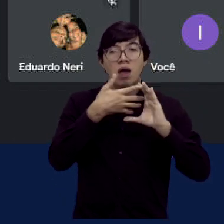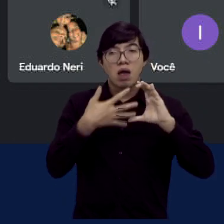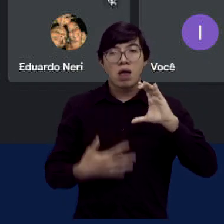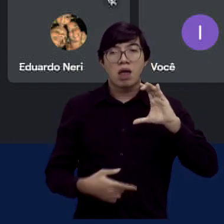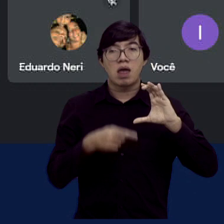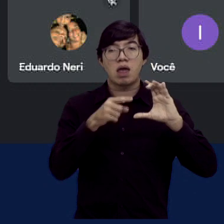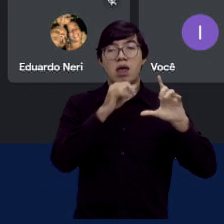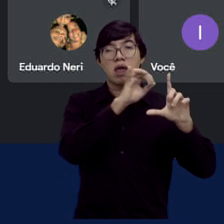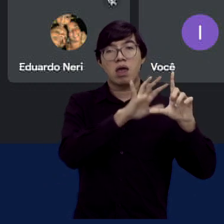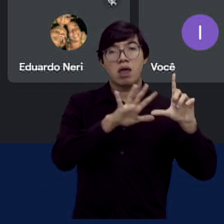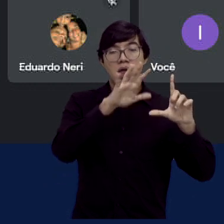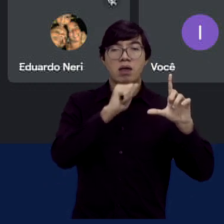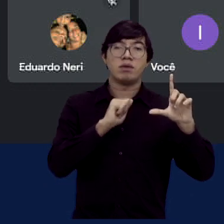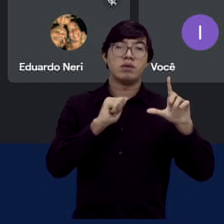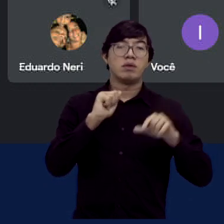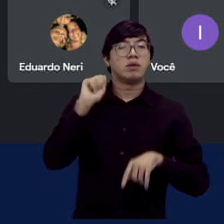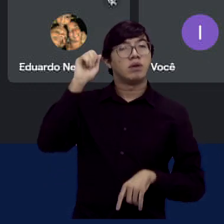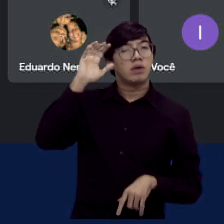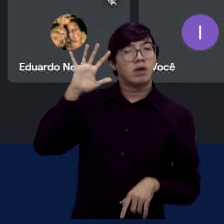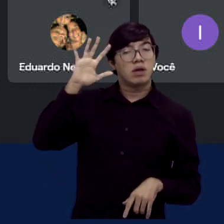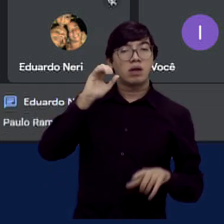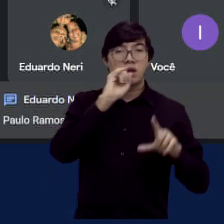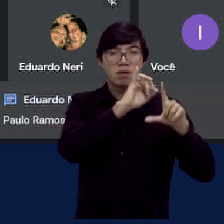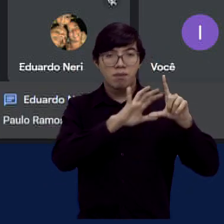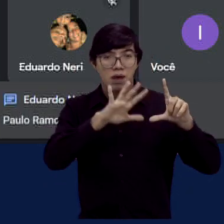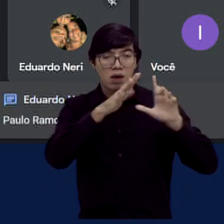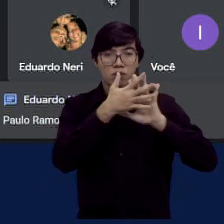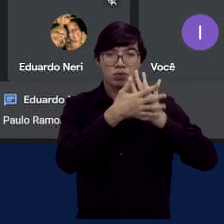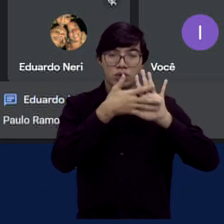tem um balão, você tem um texto, você tem tudo mais.